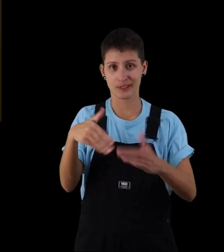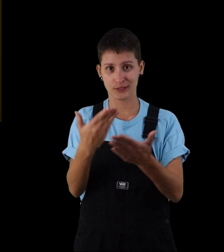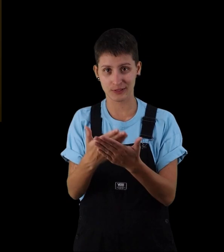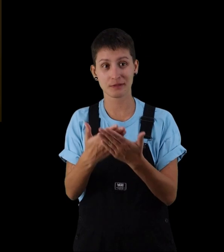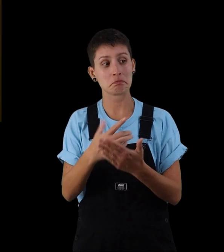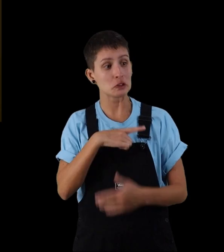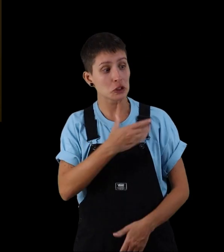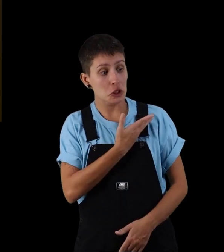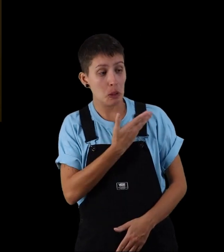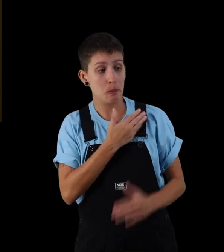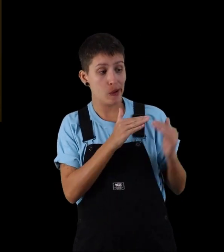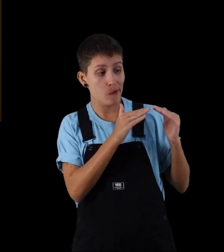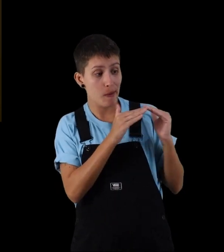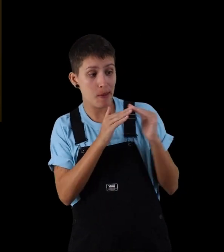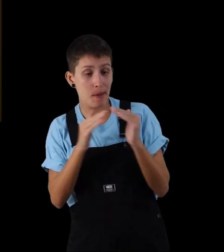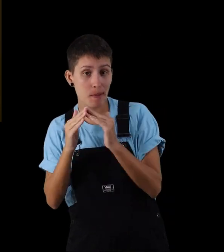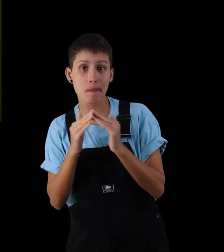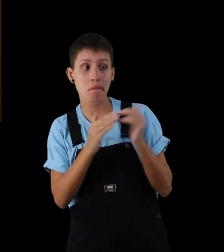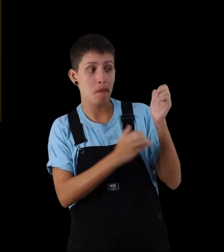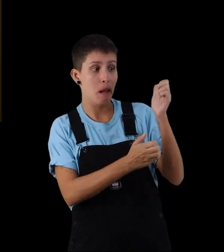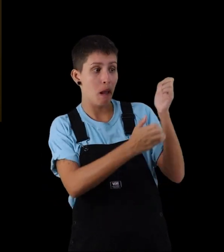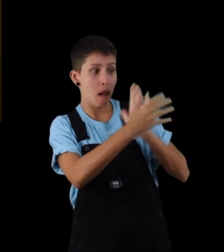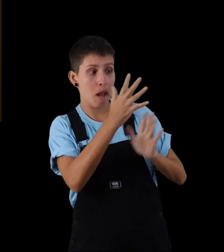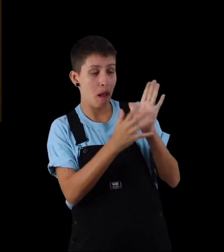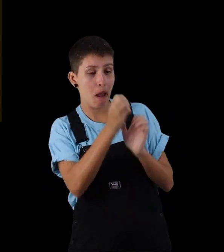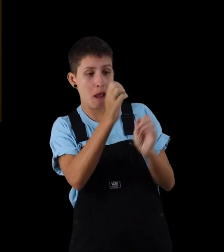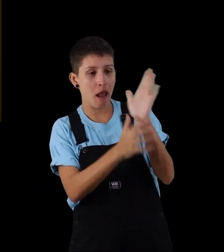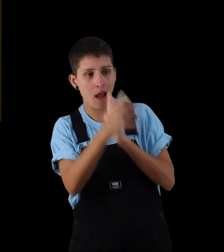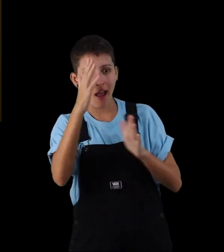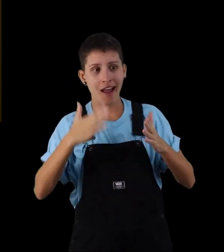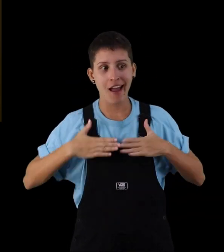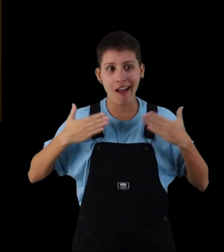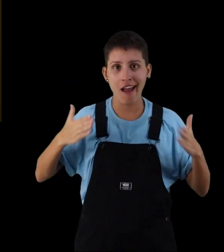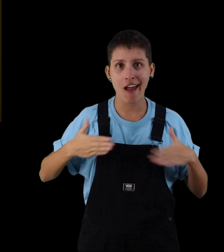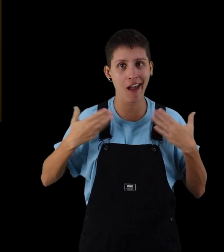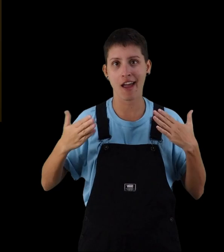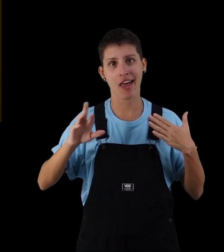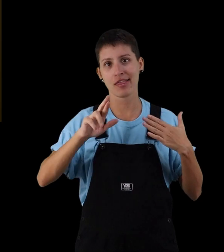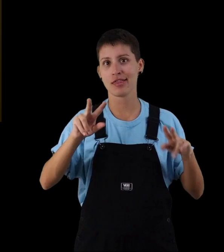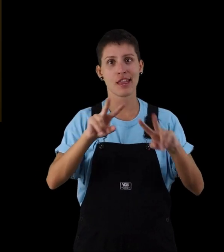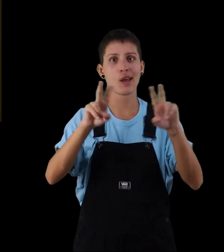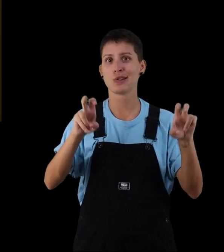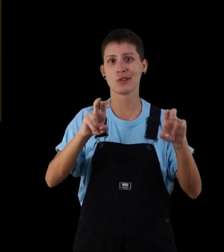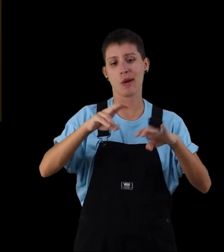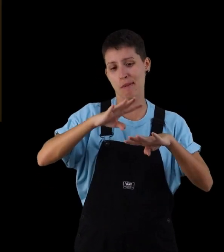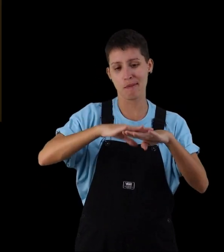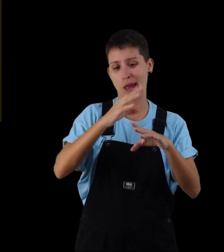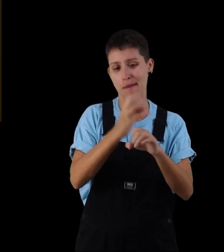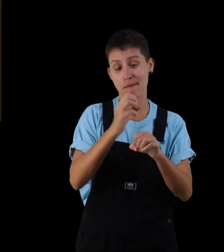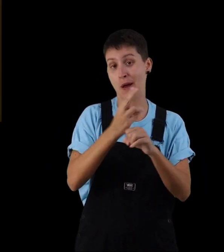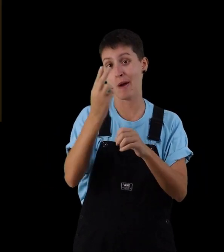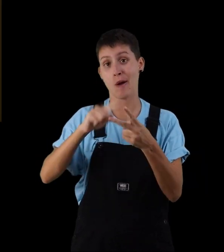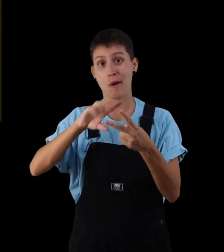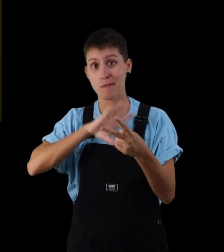escola. Dos amigos mais velhos, vizinhos da rua, ouvia relatos entusiasmados. Não sobre as